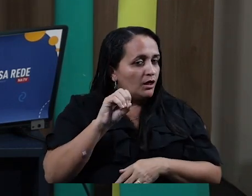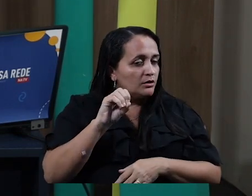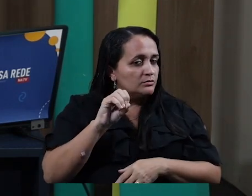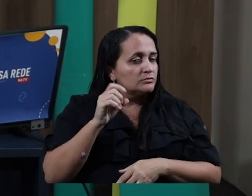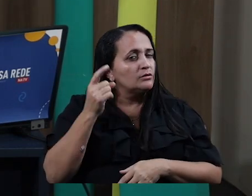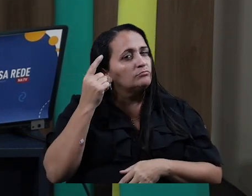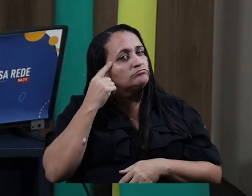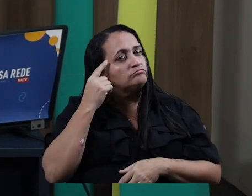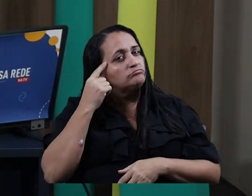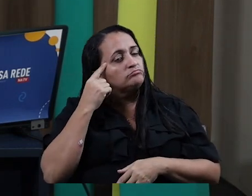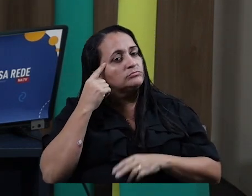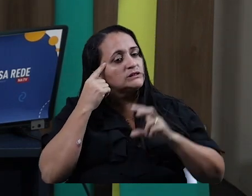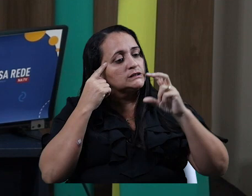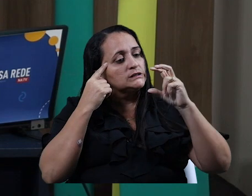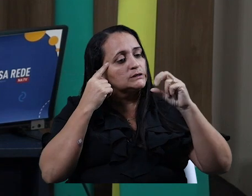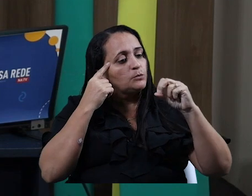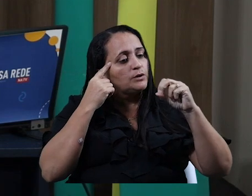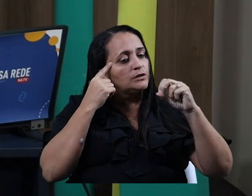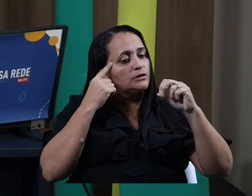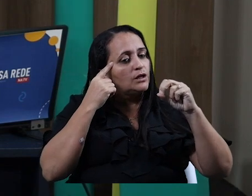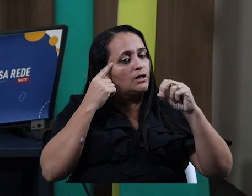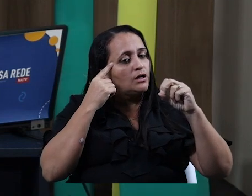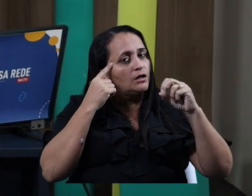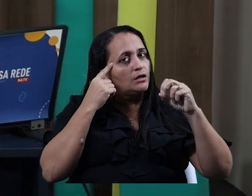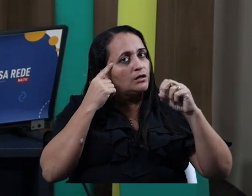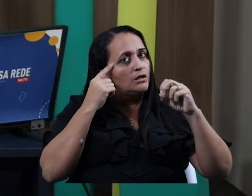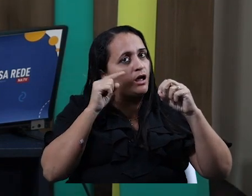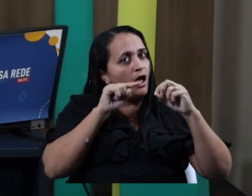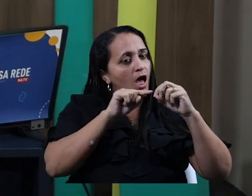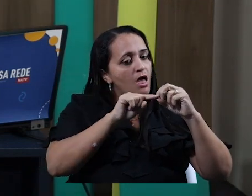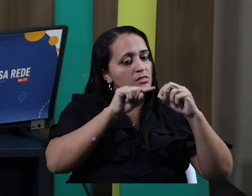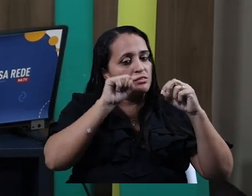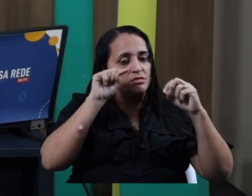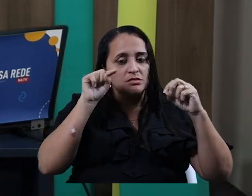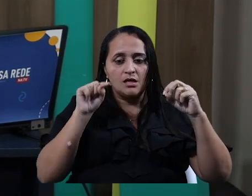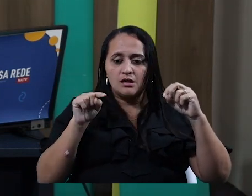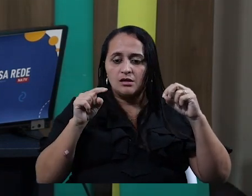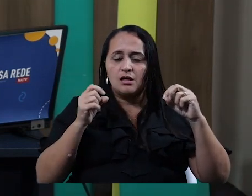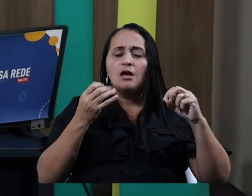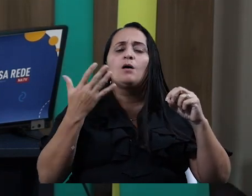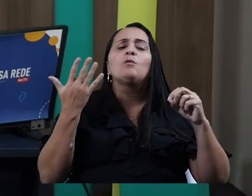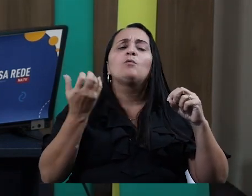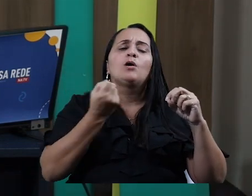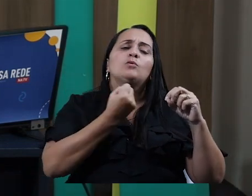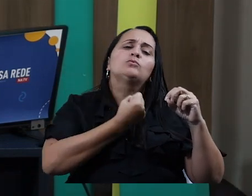10, então de 50 para cá vai ser que numeral?